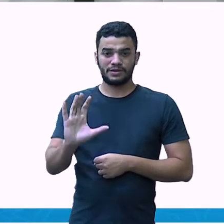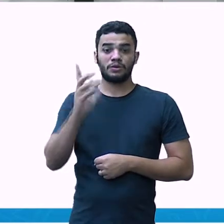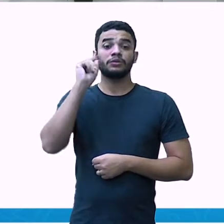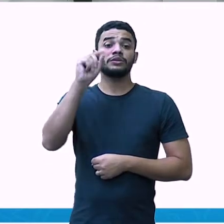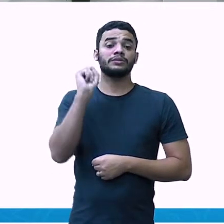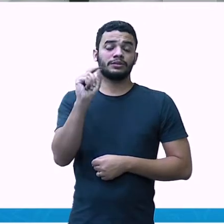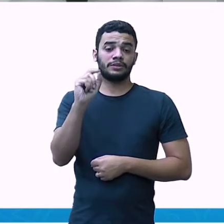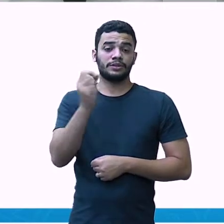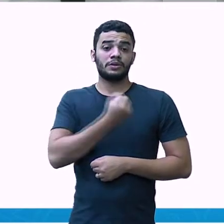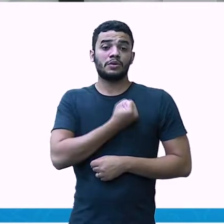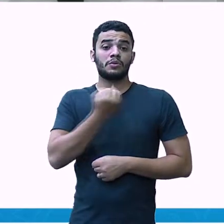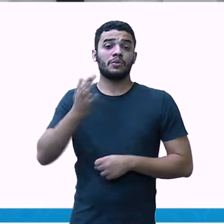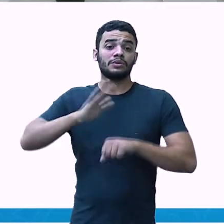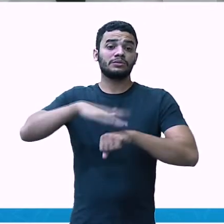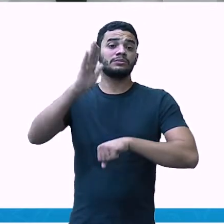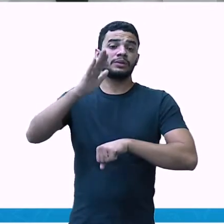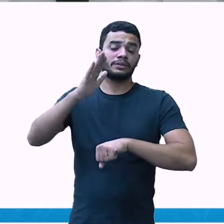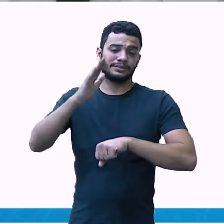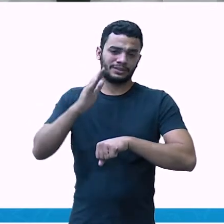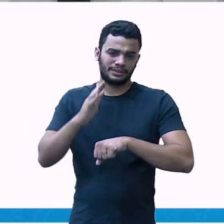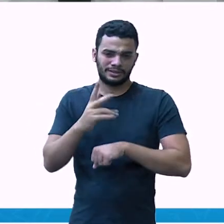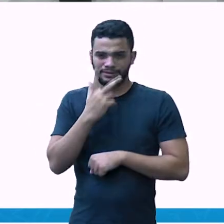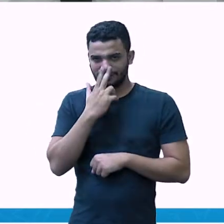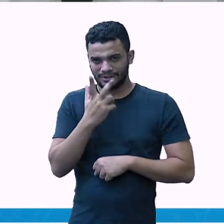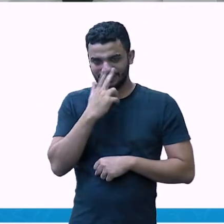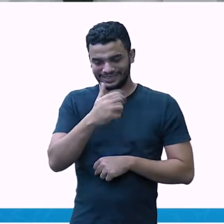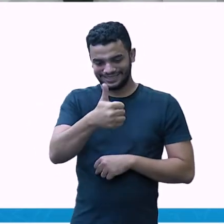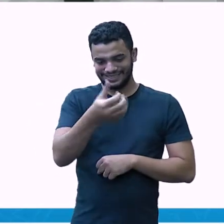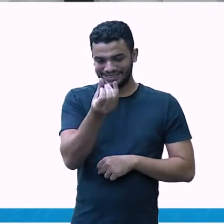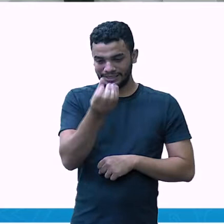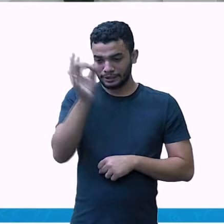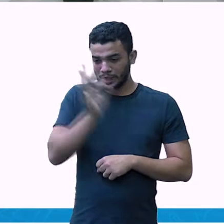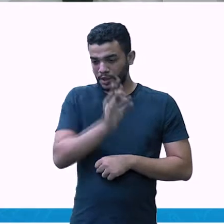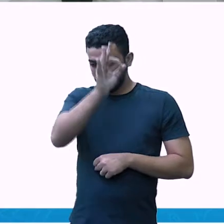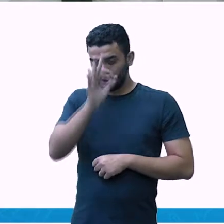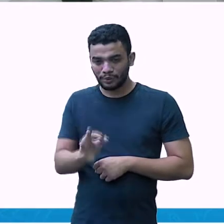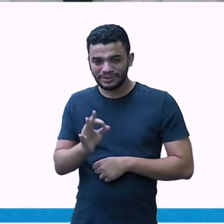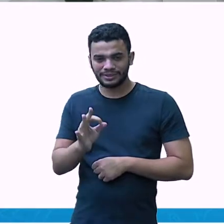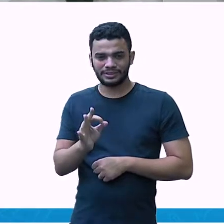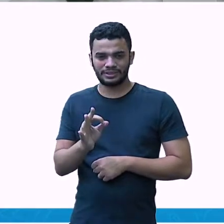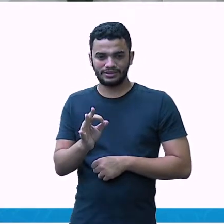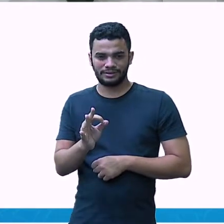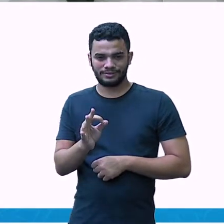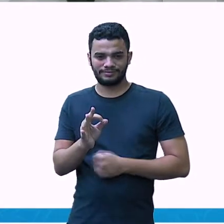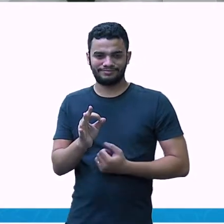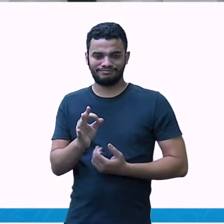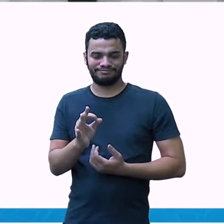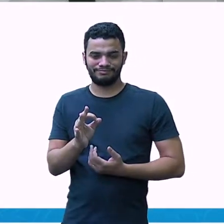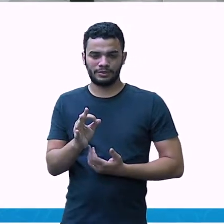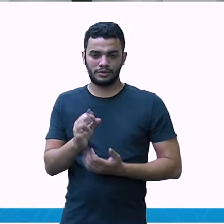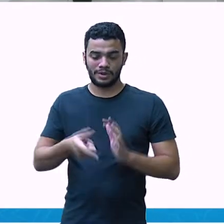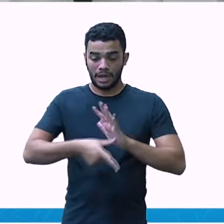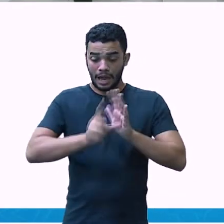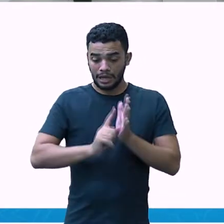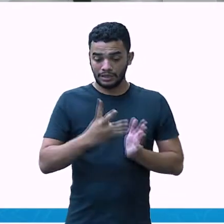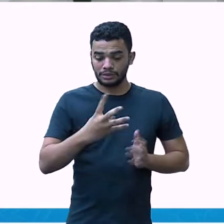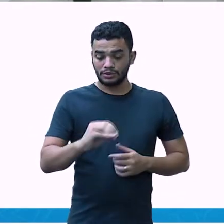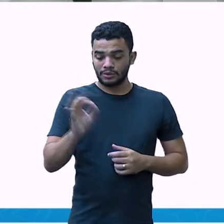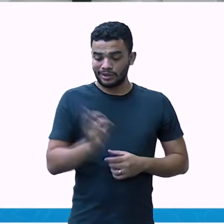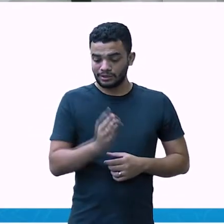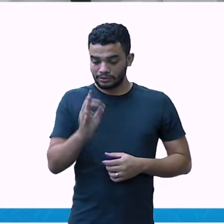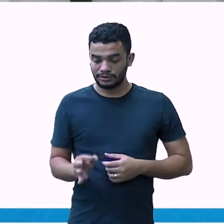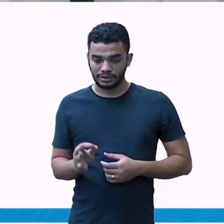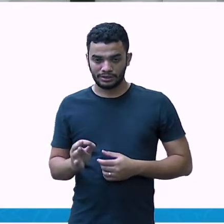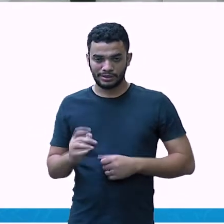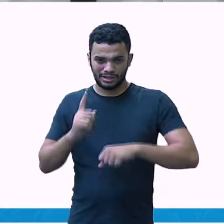em relação ao ano anterior de 16%, de 40 para 56. Vamos pegar a